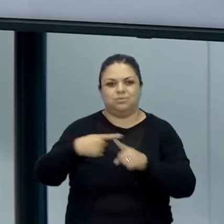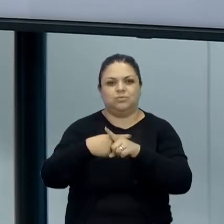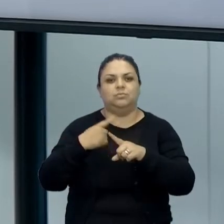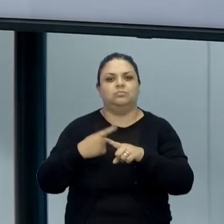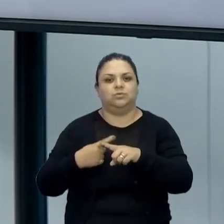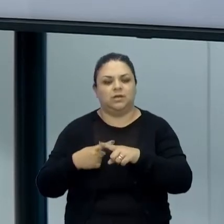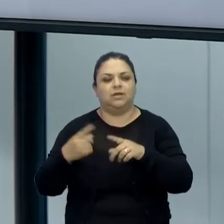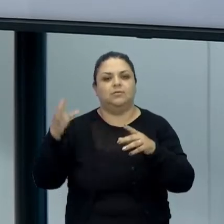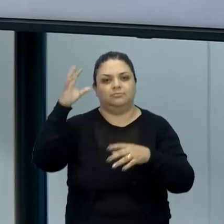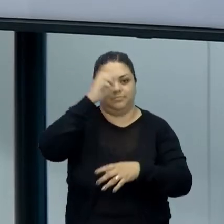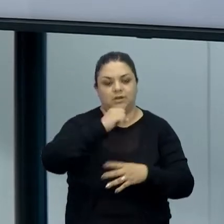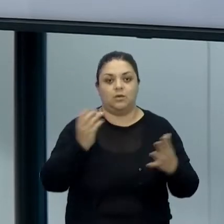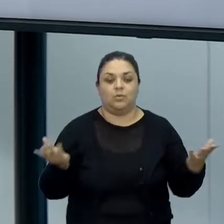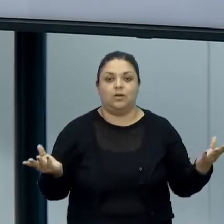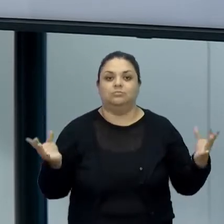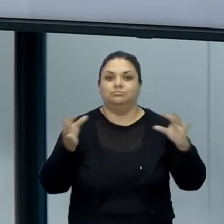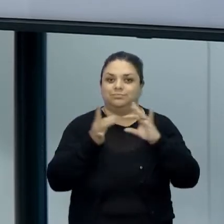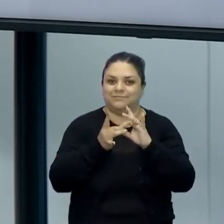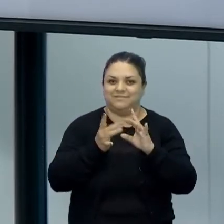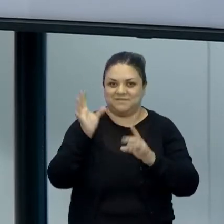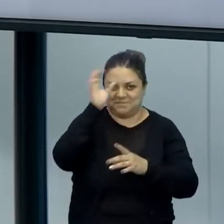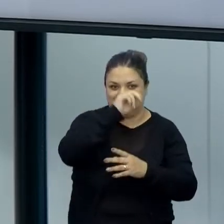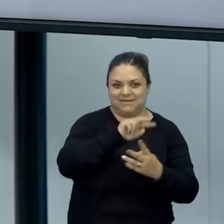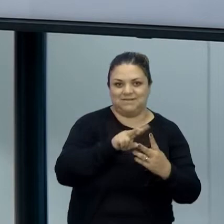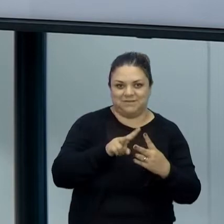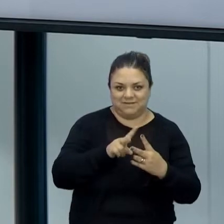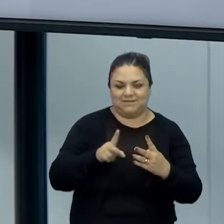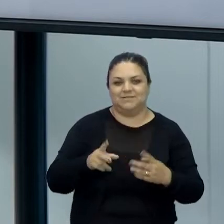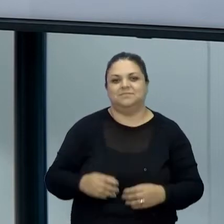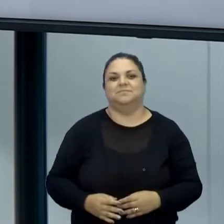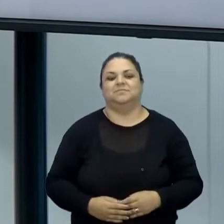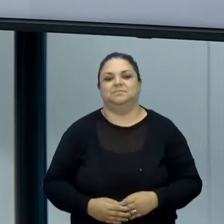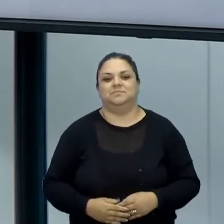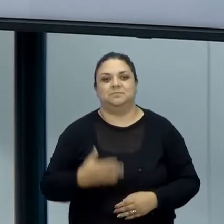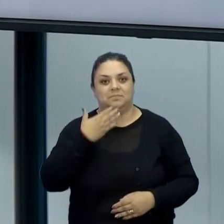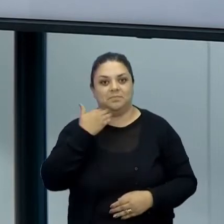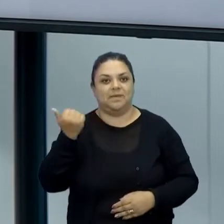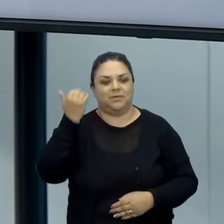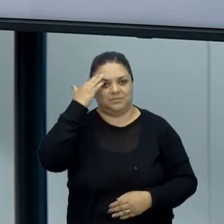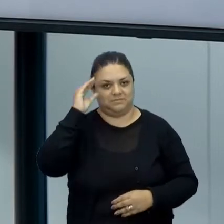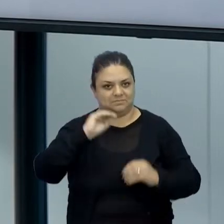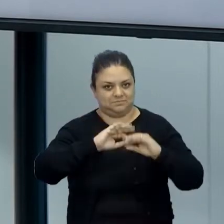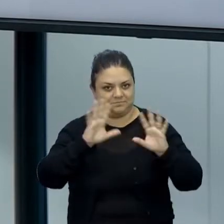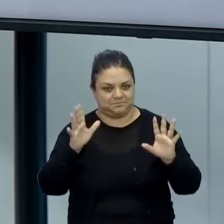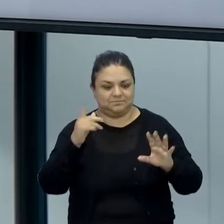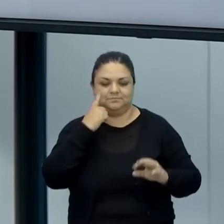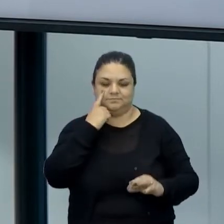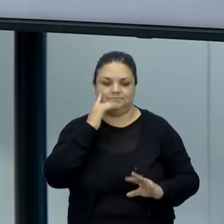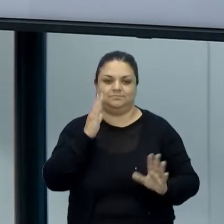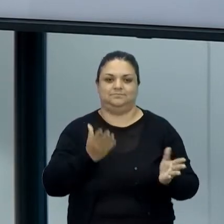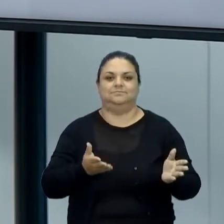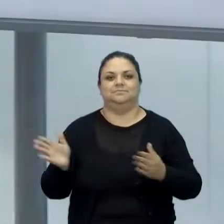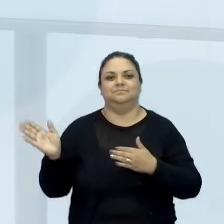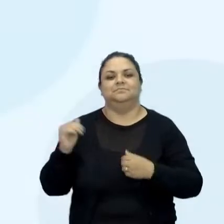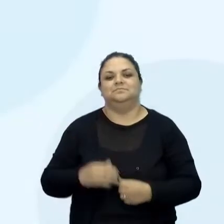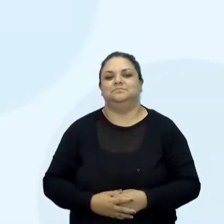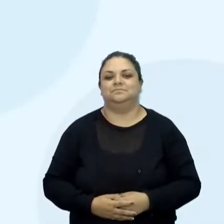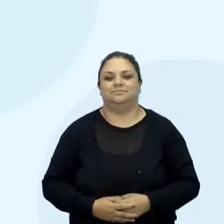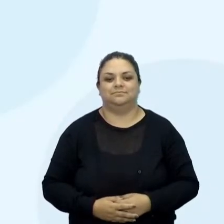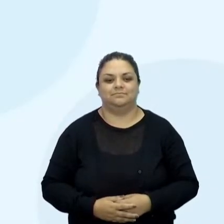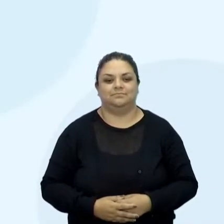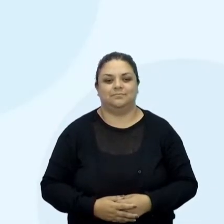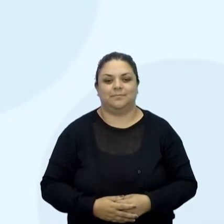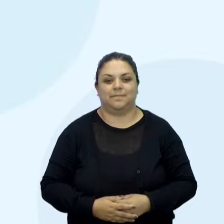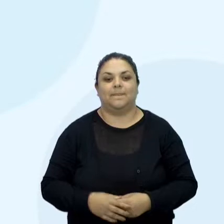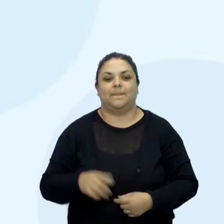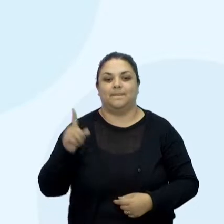vai juntar isso daí para tentar entender de uma forma melhor, beleza? Então, vamos lá. Nosso aprofundamento em ciências